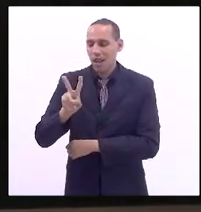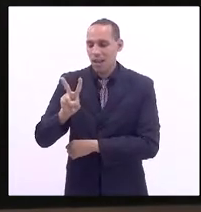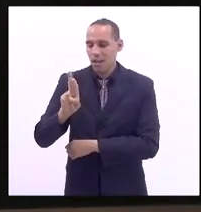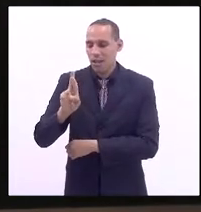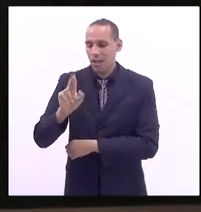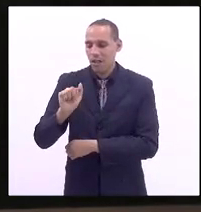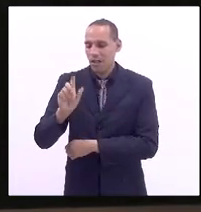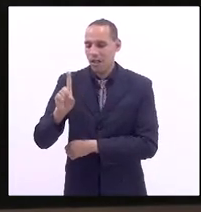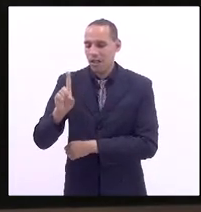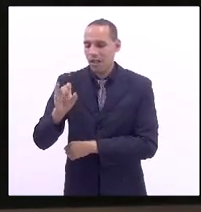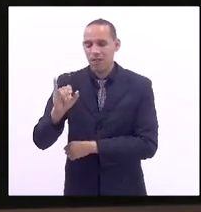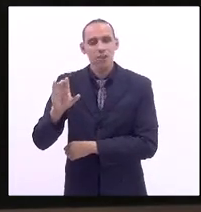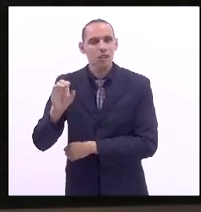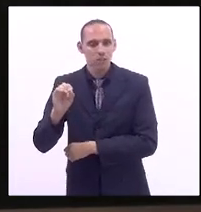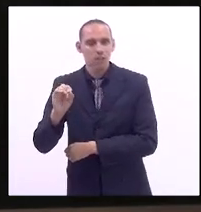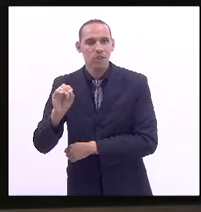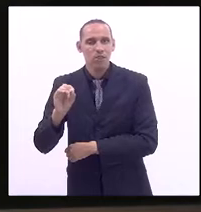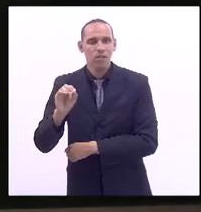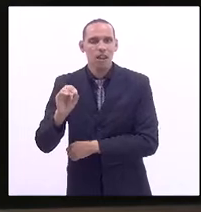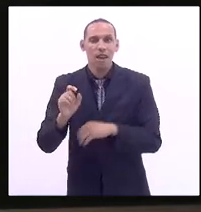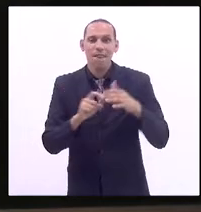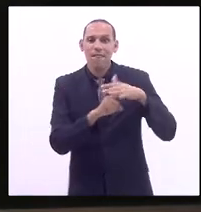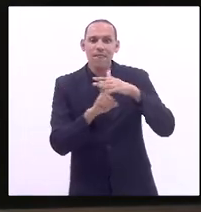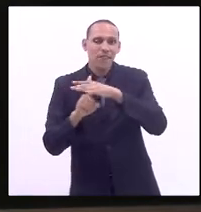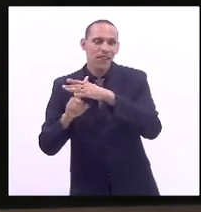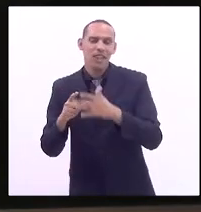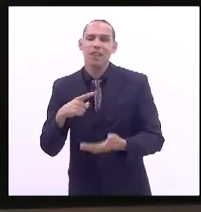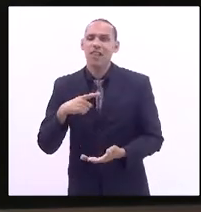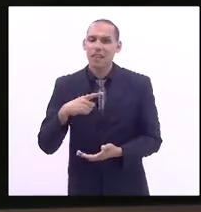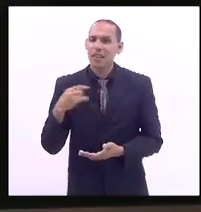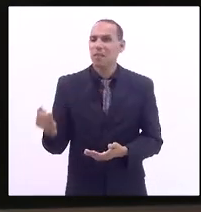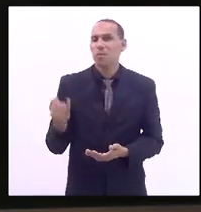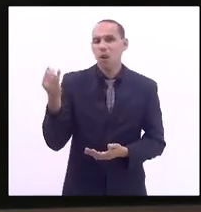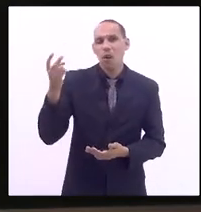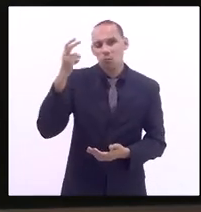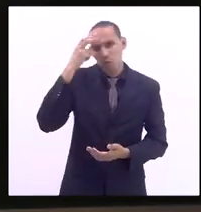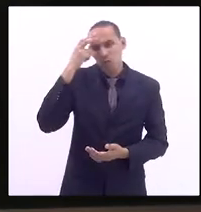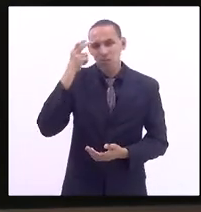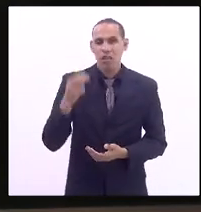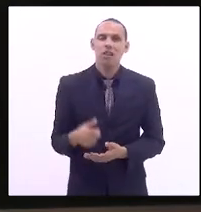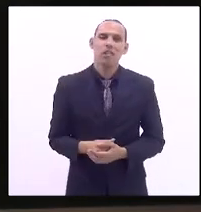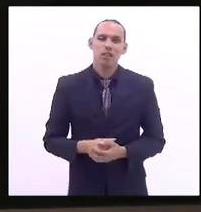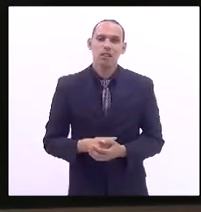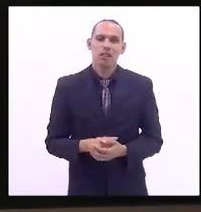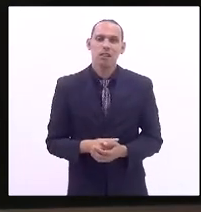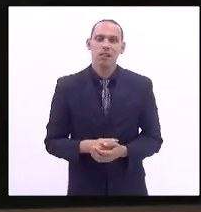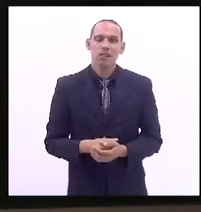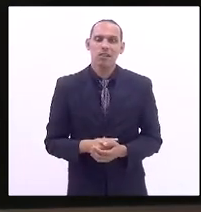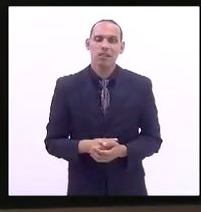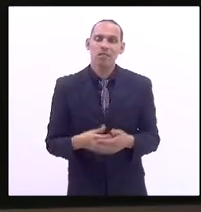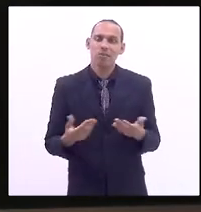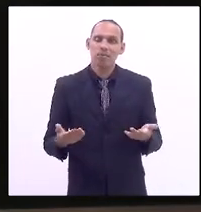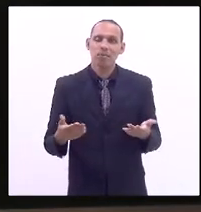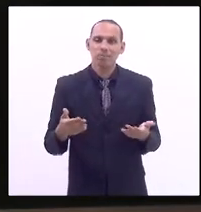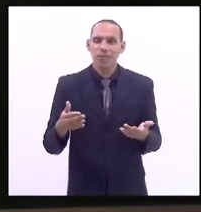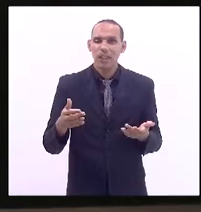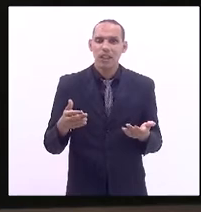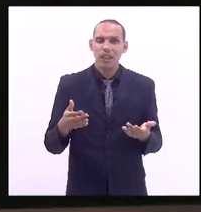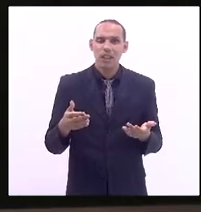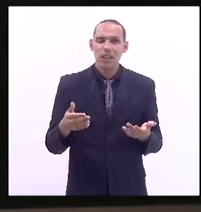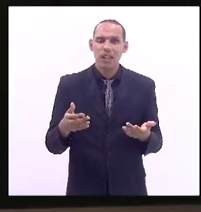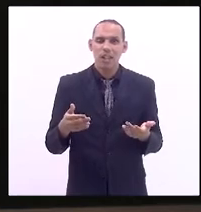acontece a historicamente uma feira é importante né cultural e o espaço de circulação